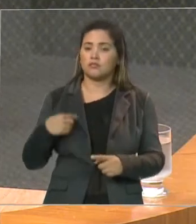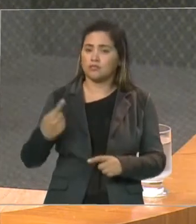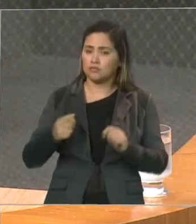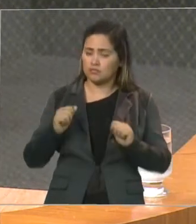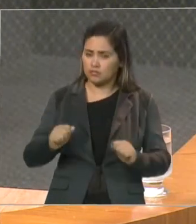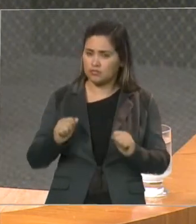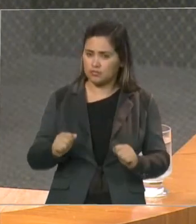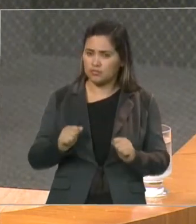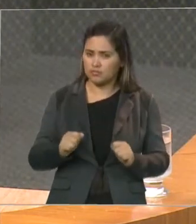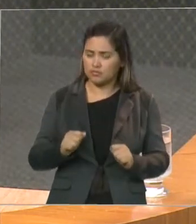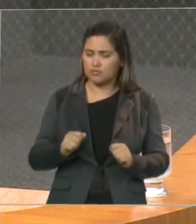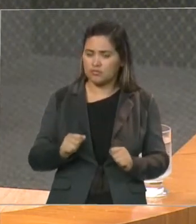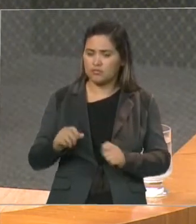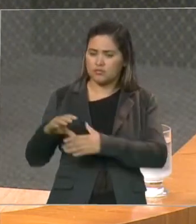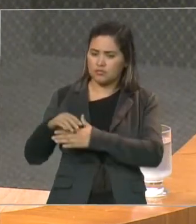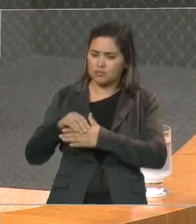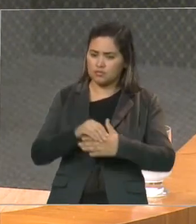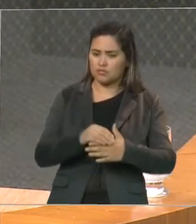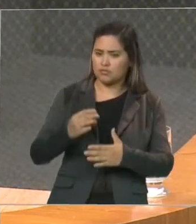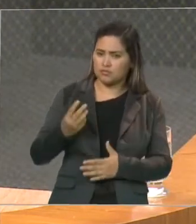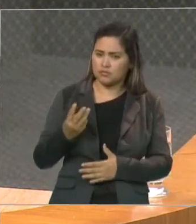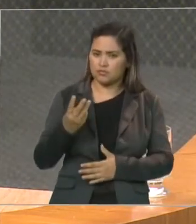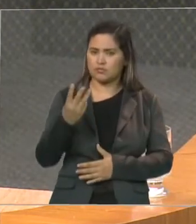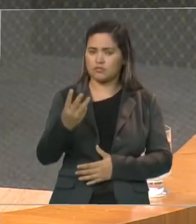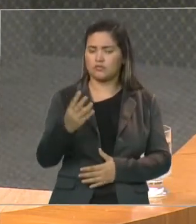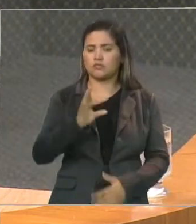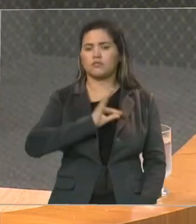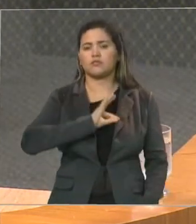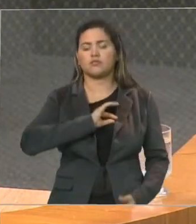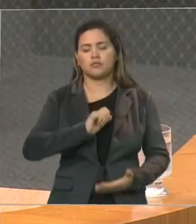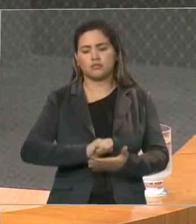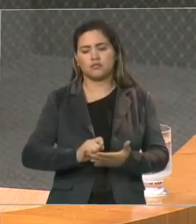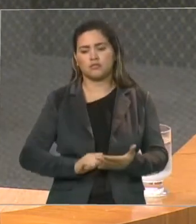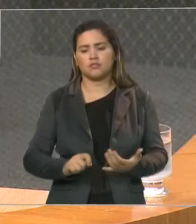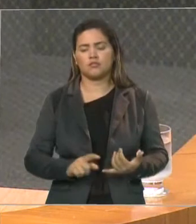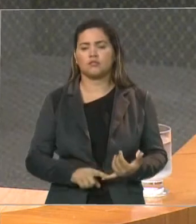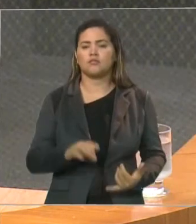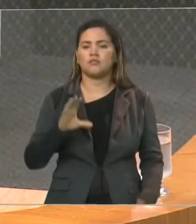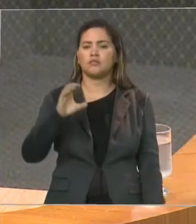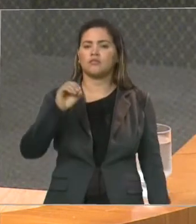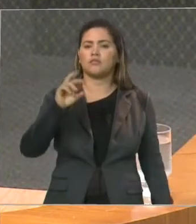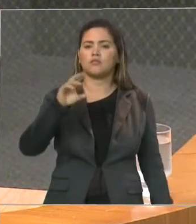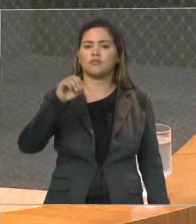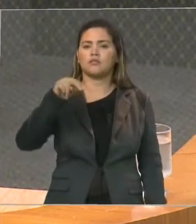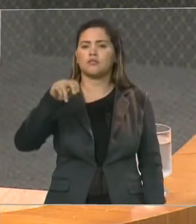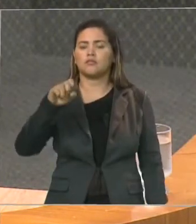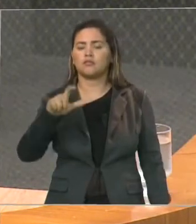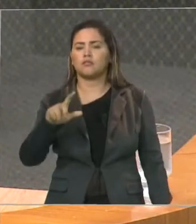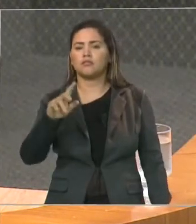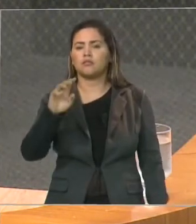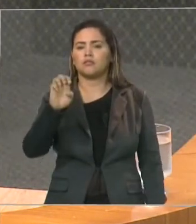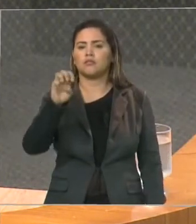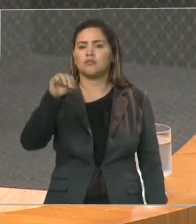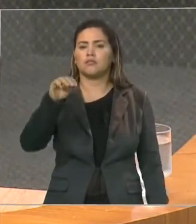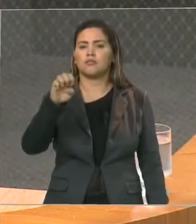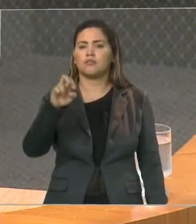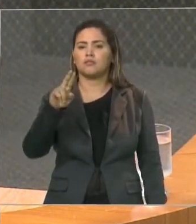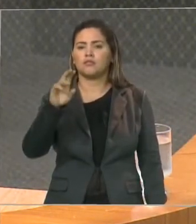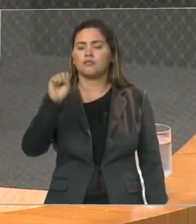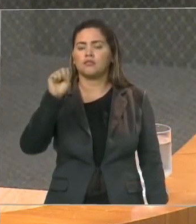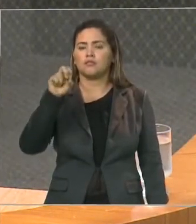3 oficiais que assinaram os documentos. O tenente-coronel Emerson, que assinou o memorando circular